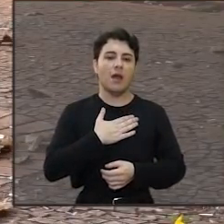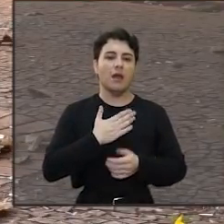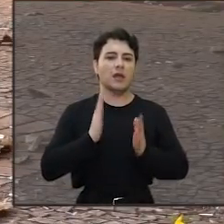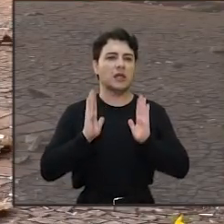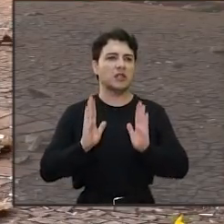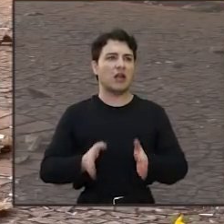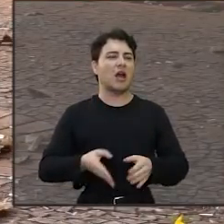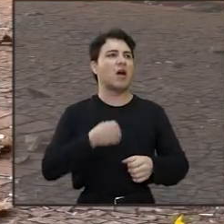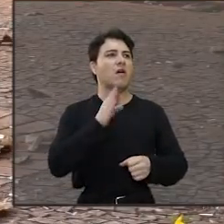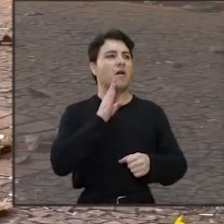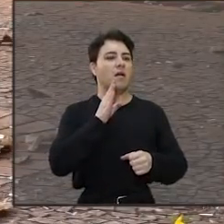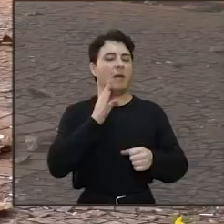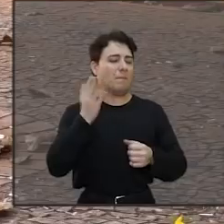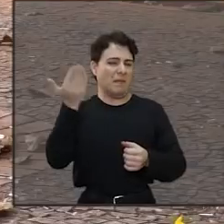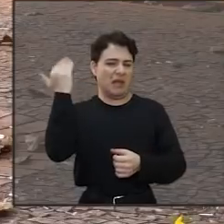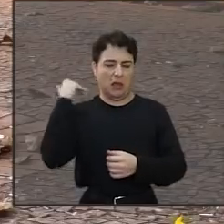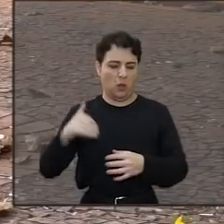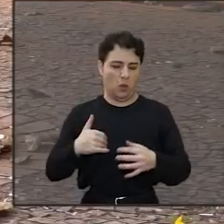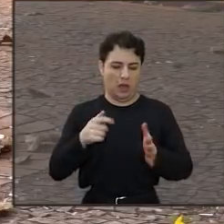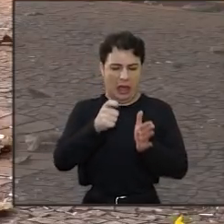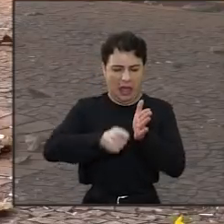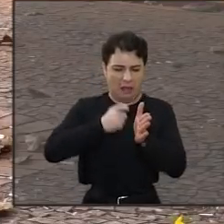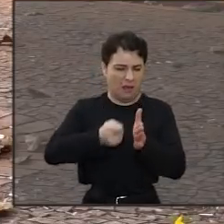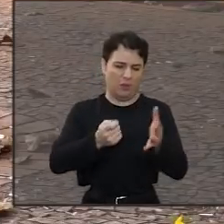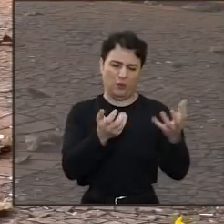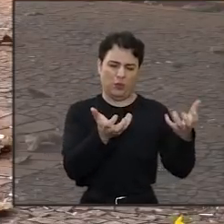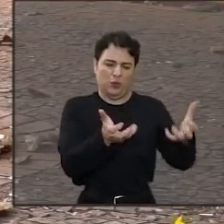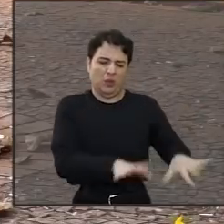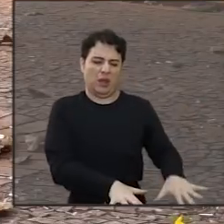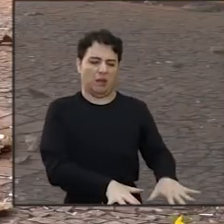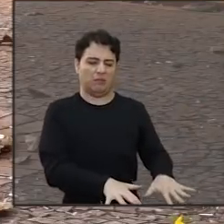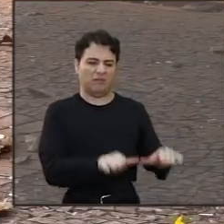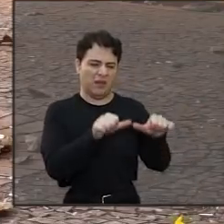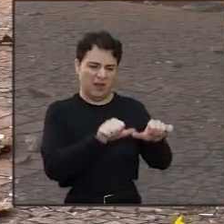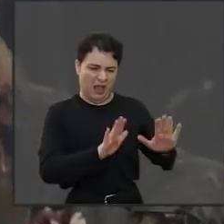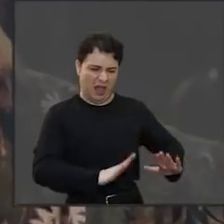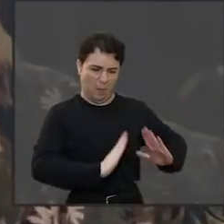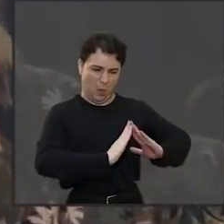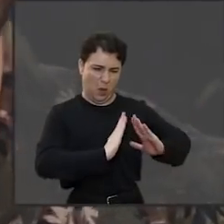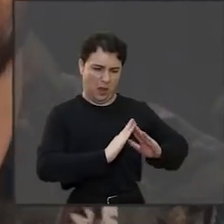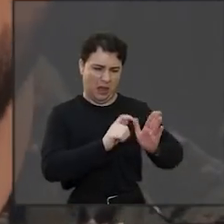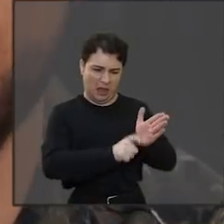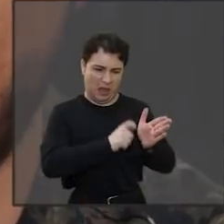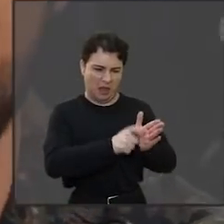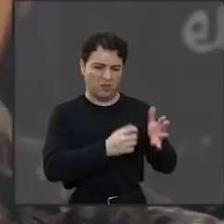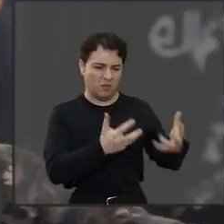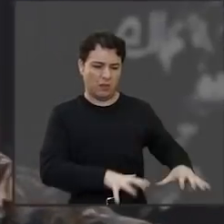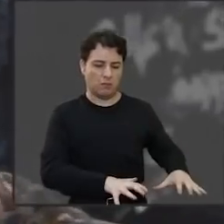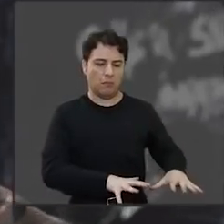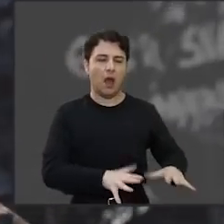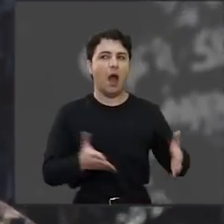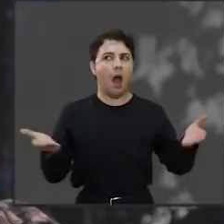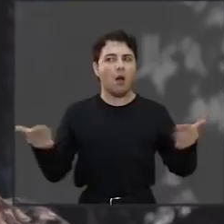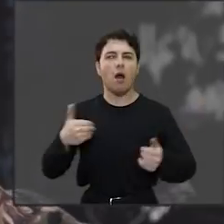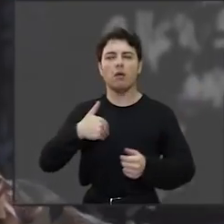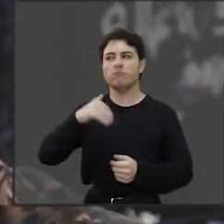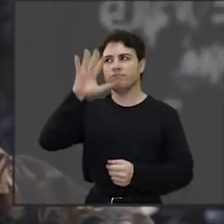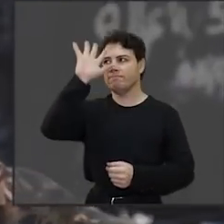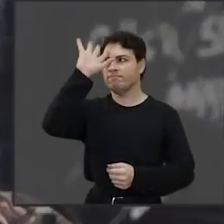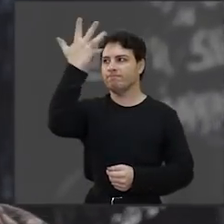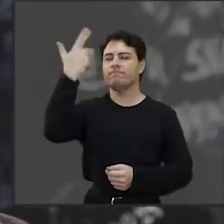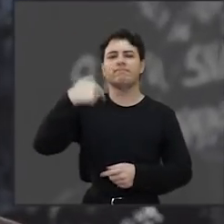eu sinceramente não era uma pessoa que queria ficar aqui, mas acabei aprendendo isso com o tempo. Eu acho que dá para ficar